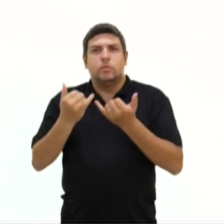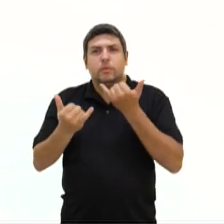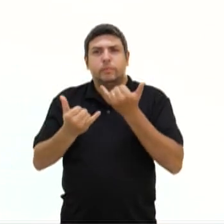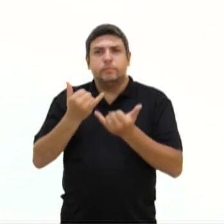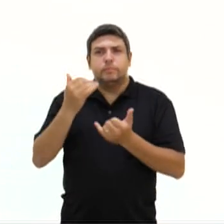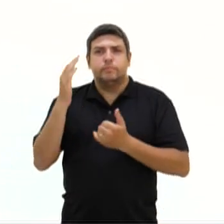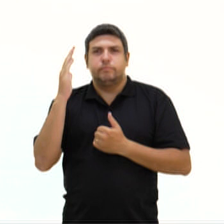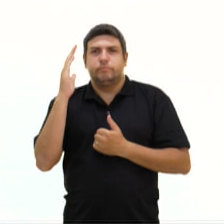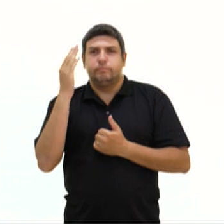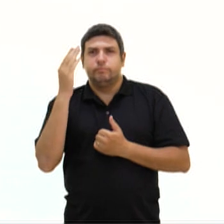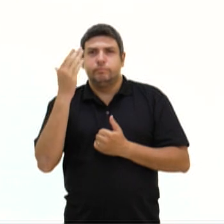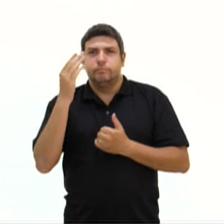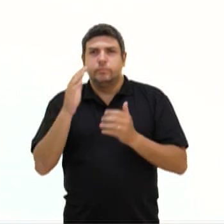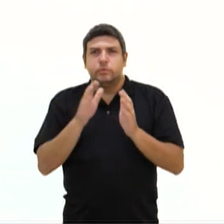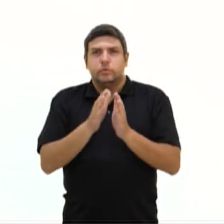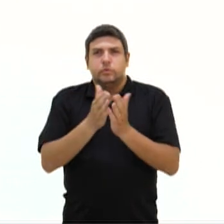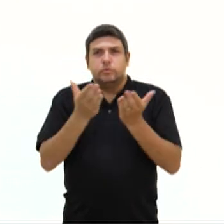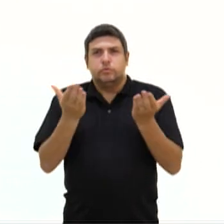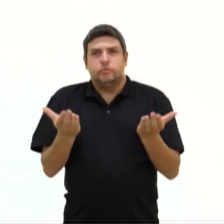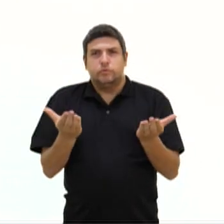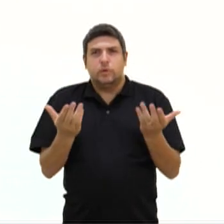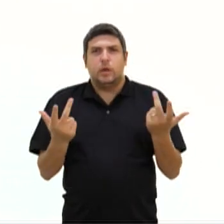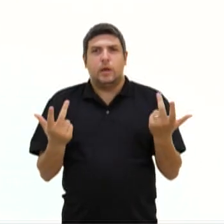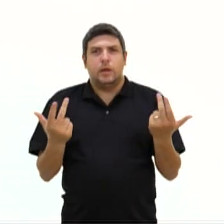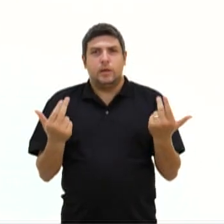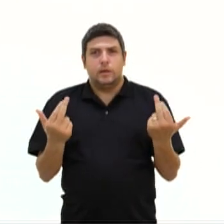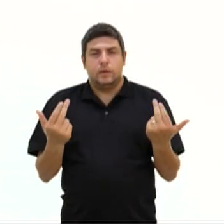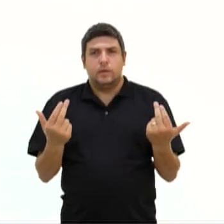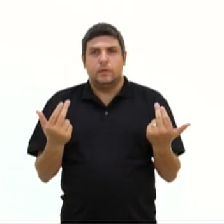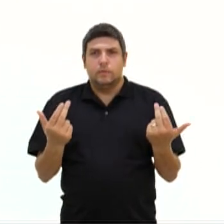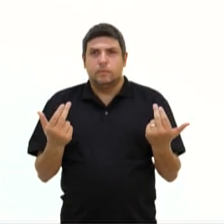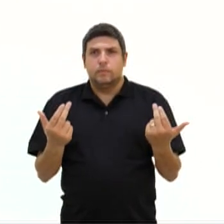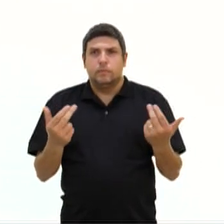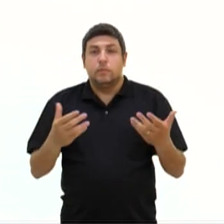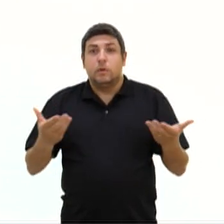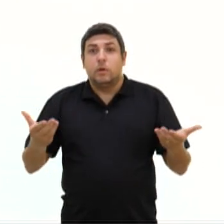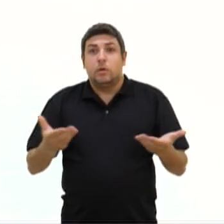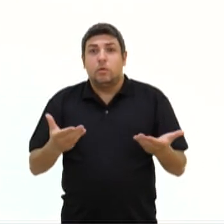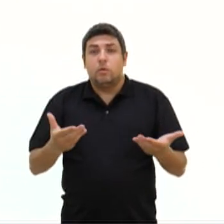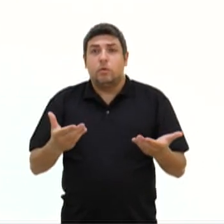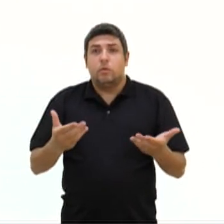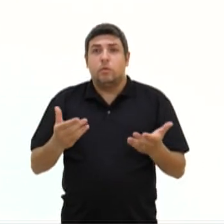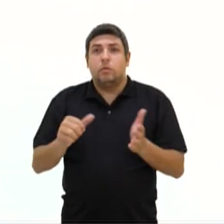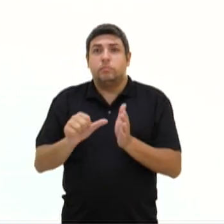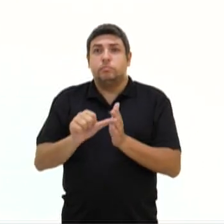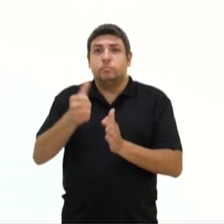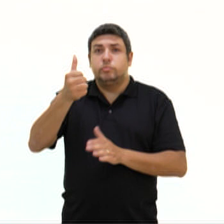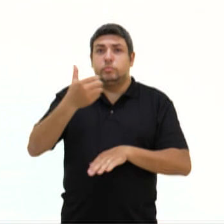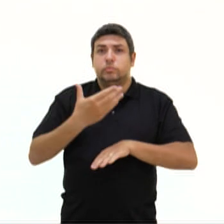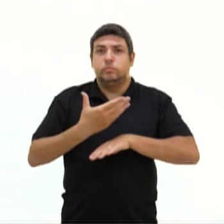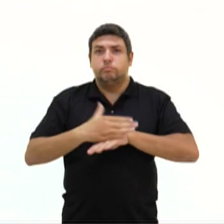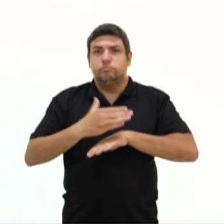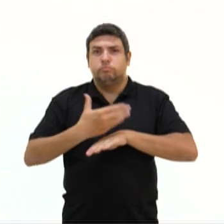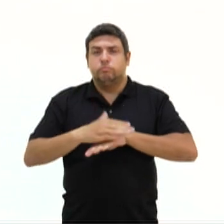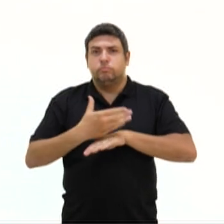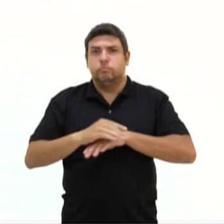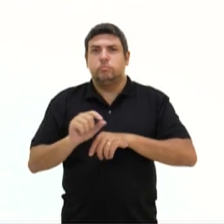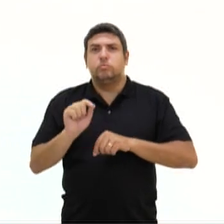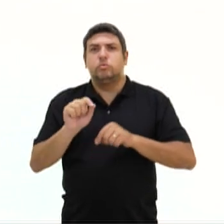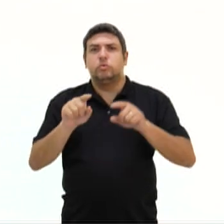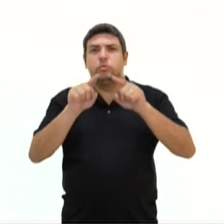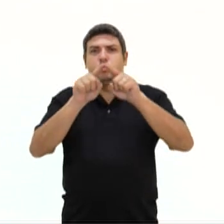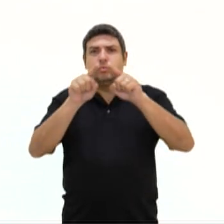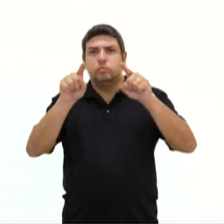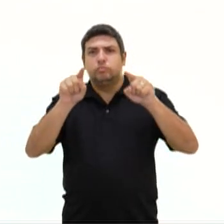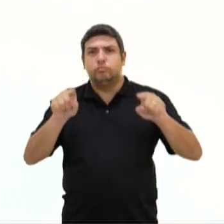uma igualdade entre os dois lados, esse primeiro exercício, a imagem abaixo é um trapézio